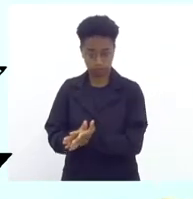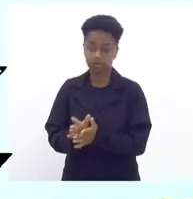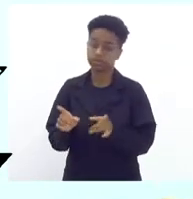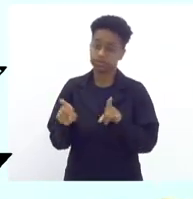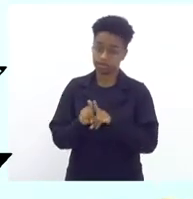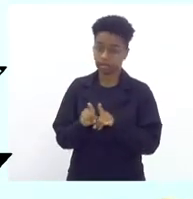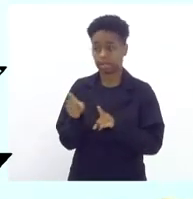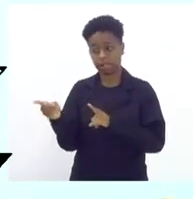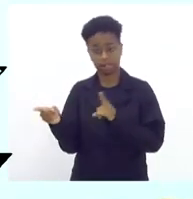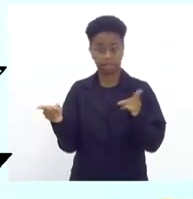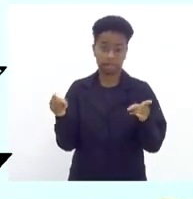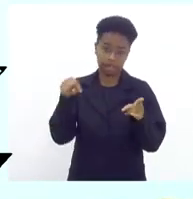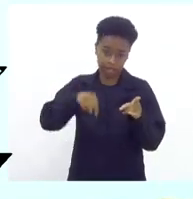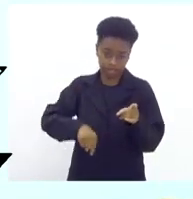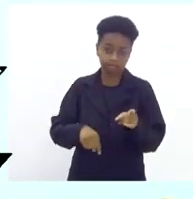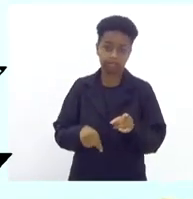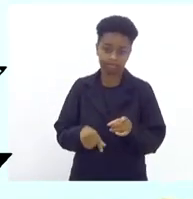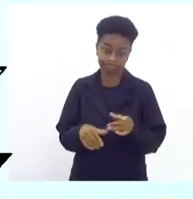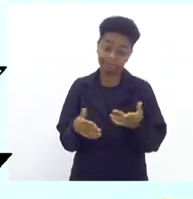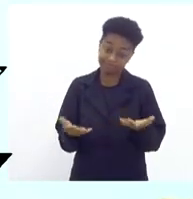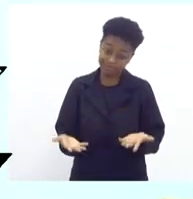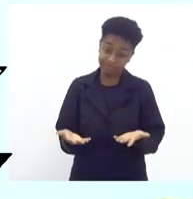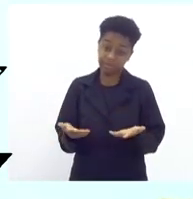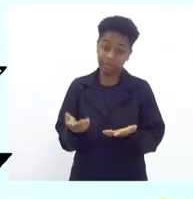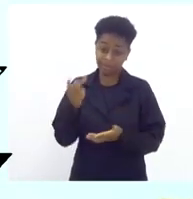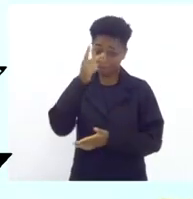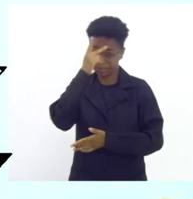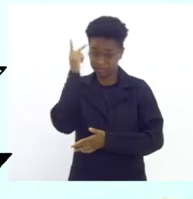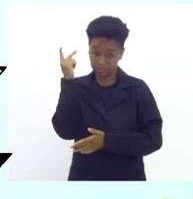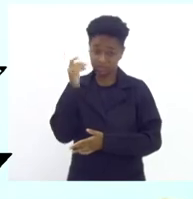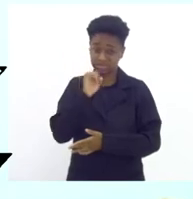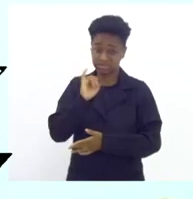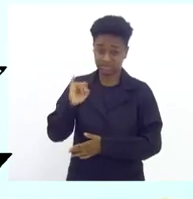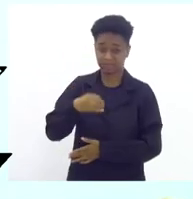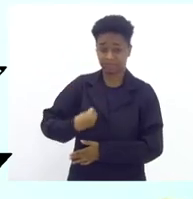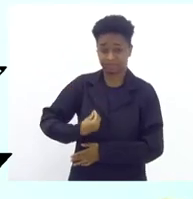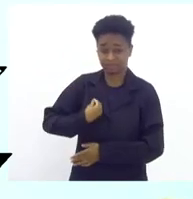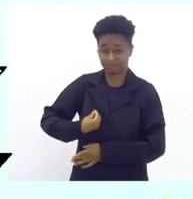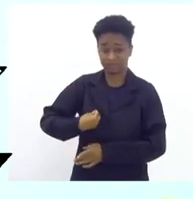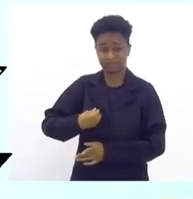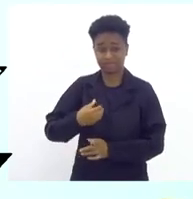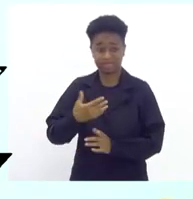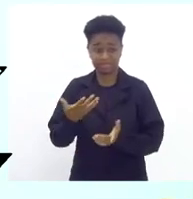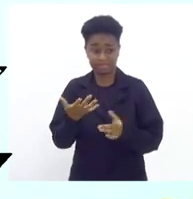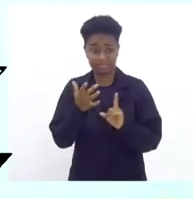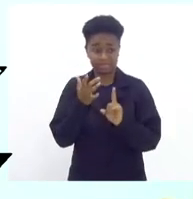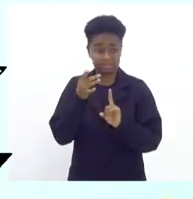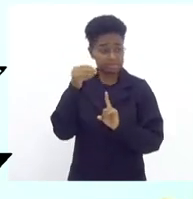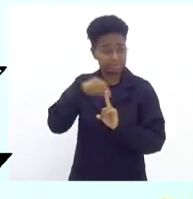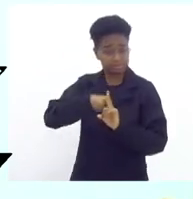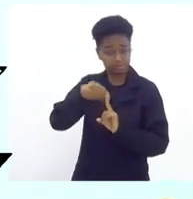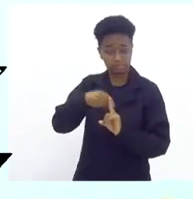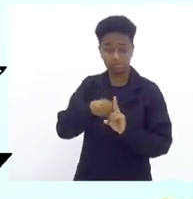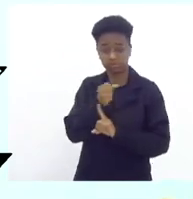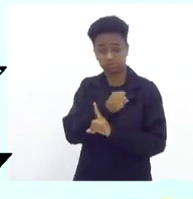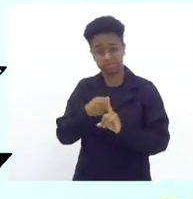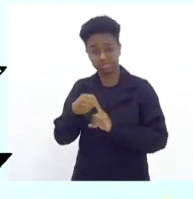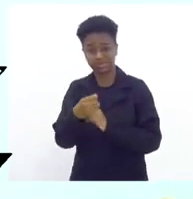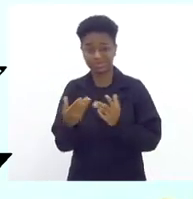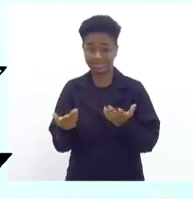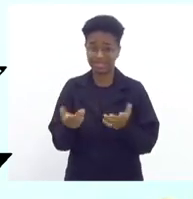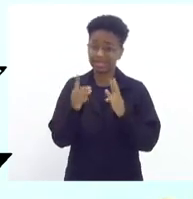também e acho que para quem vem numa situação de vulnerabilidade como migrante Este é um tema que é muito